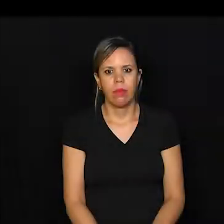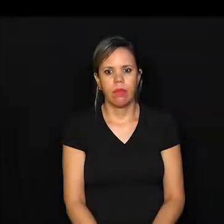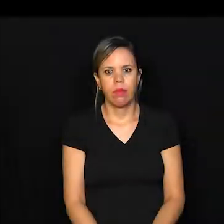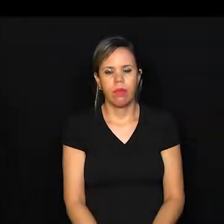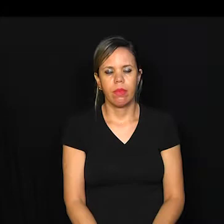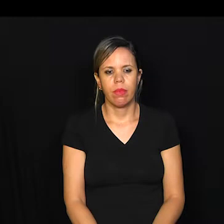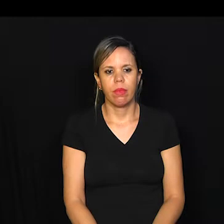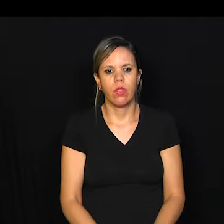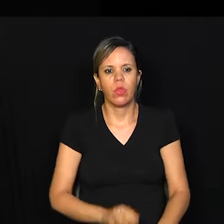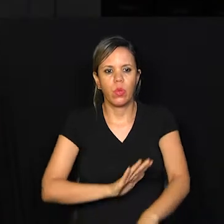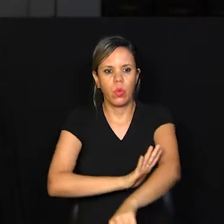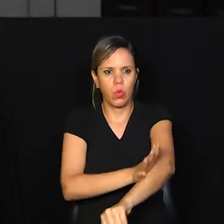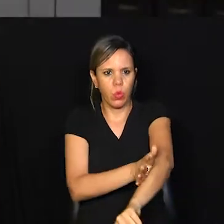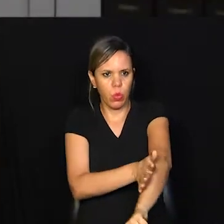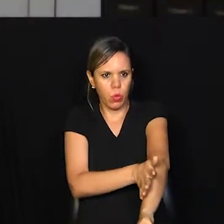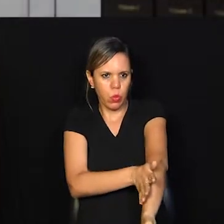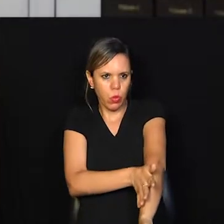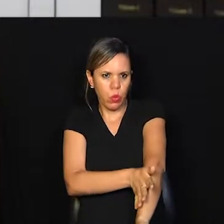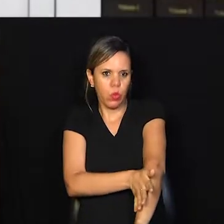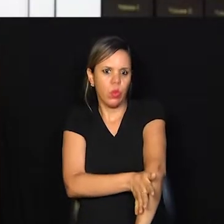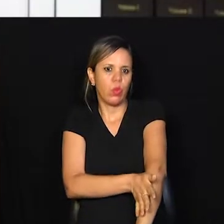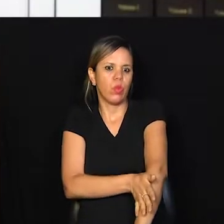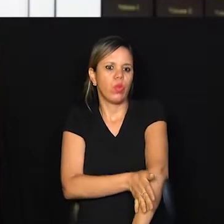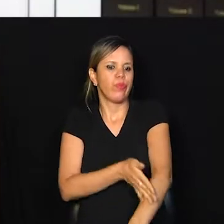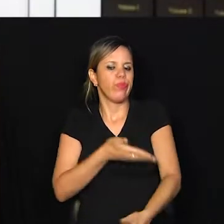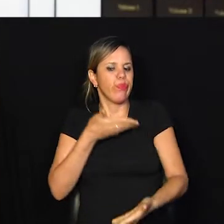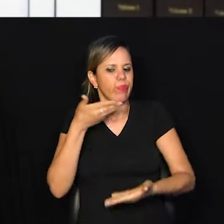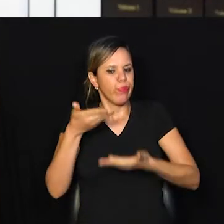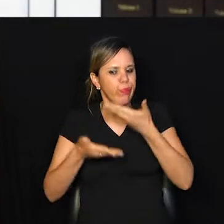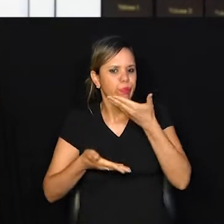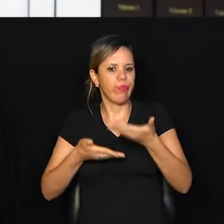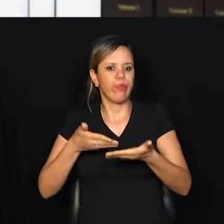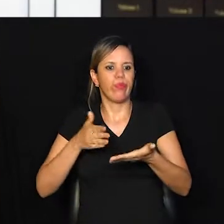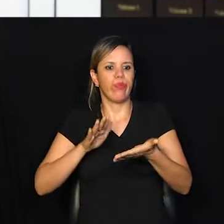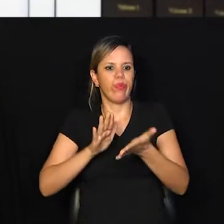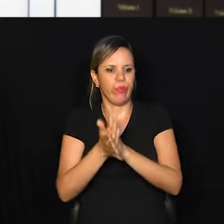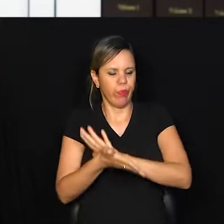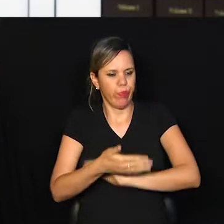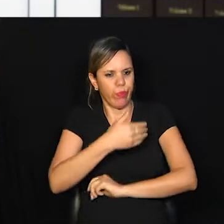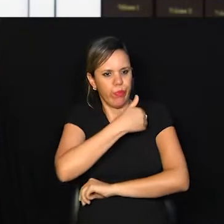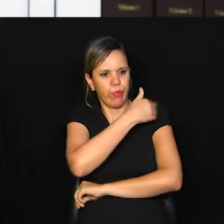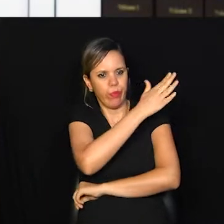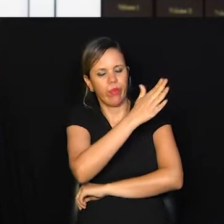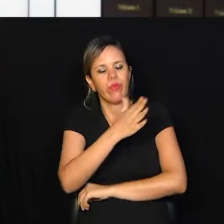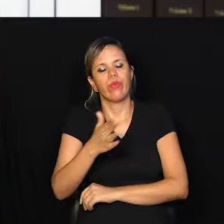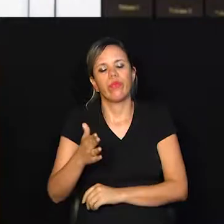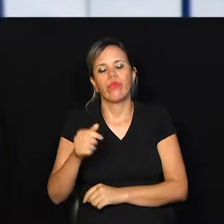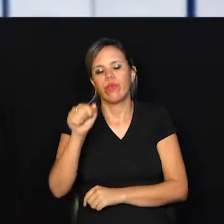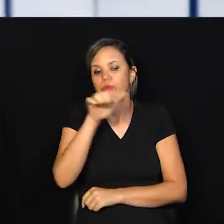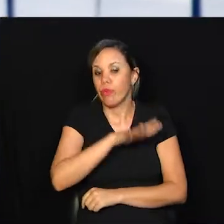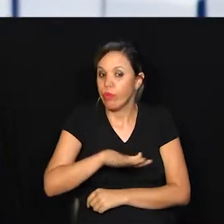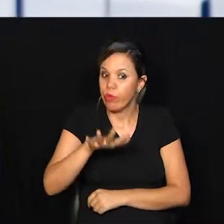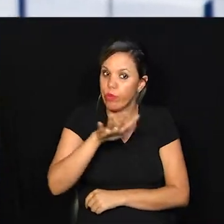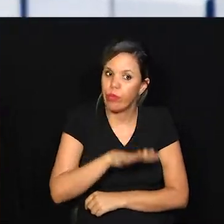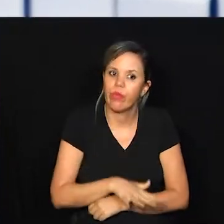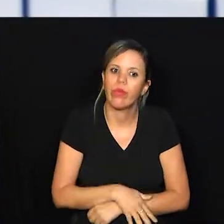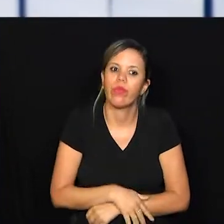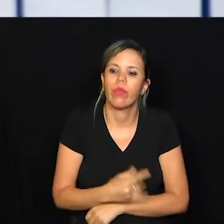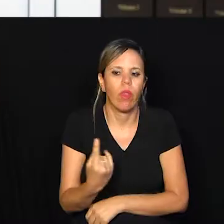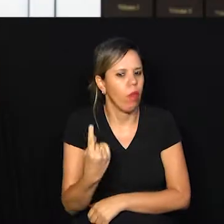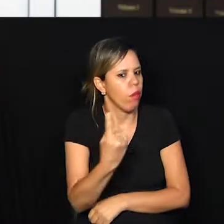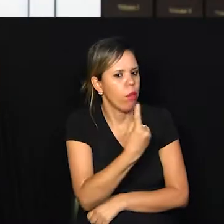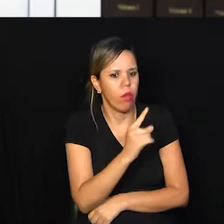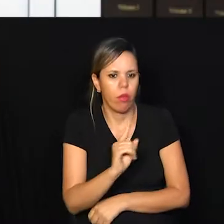O racismo é o tratamento, é a discriminação, a segregação de forma geral, não